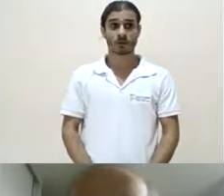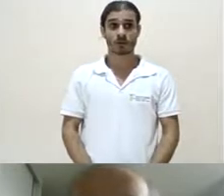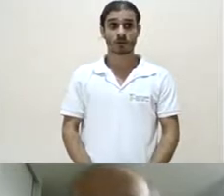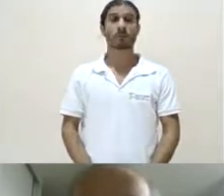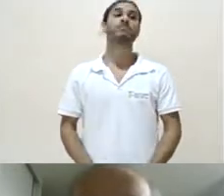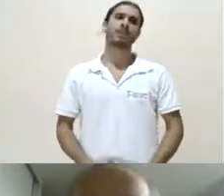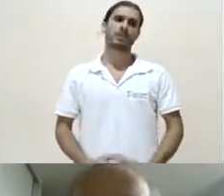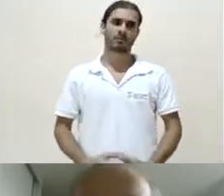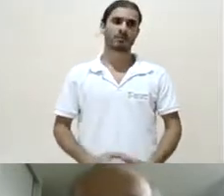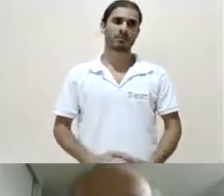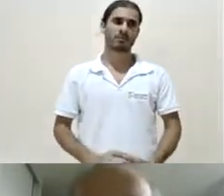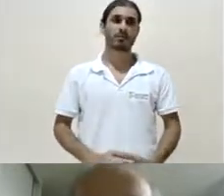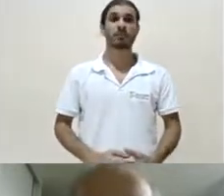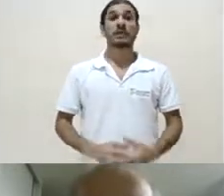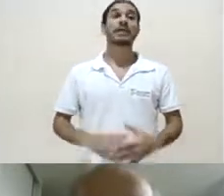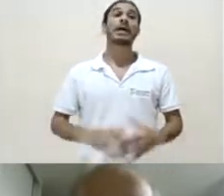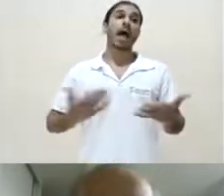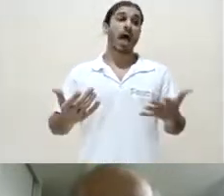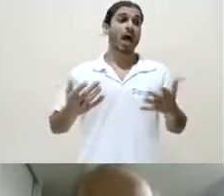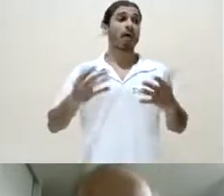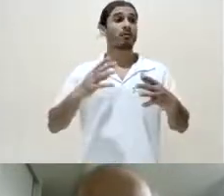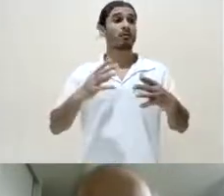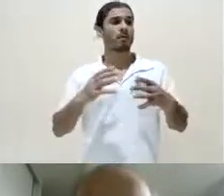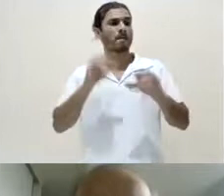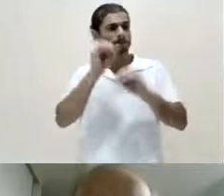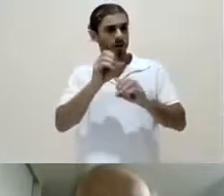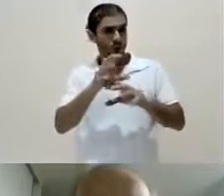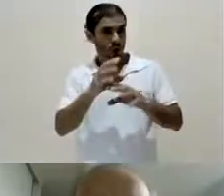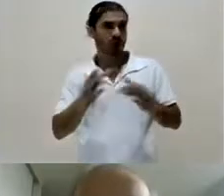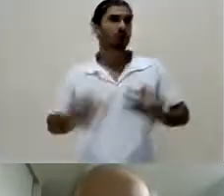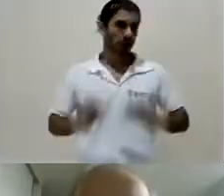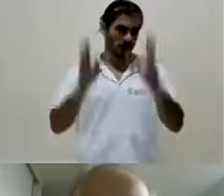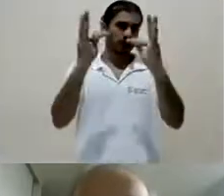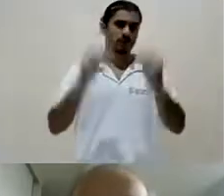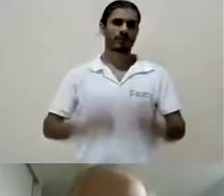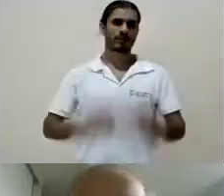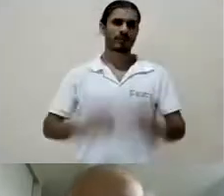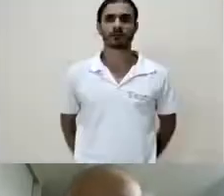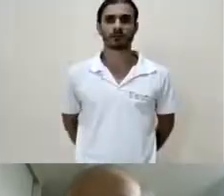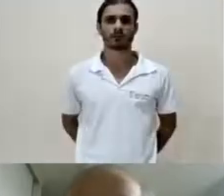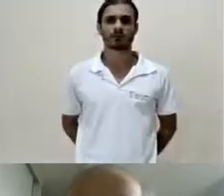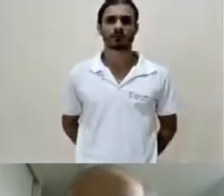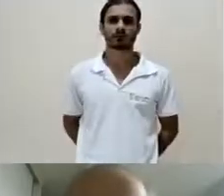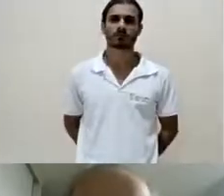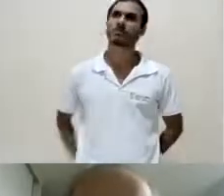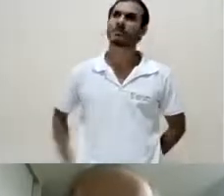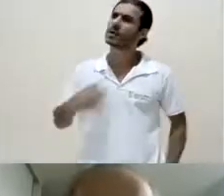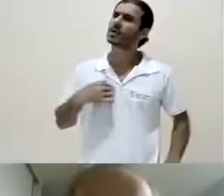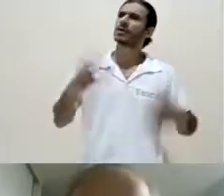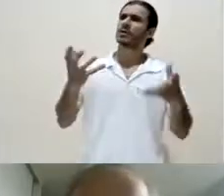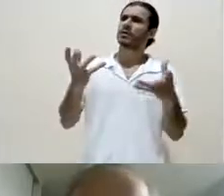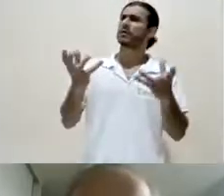né? Industrial foi já passou. Né? Muito bem. Eu queria,